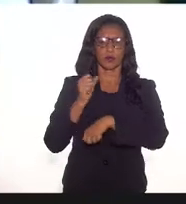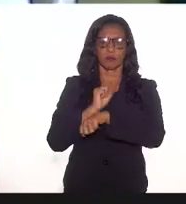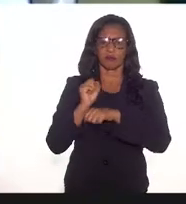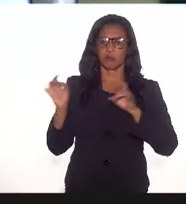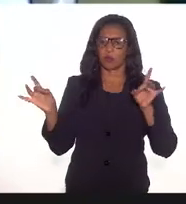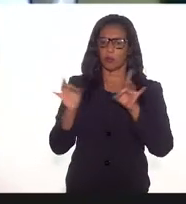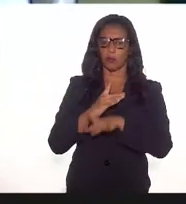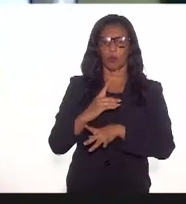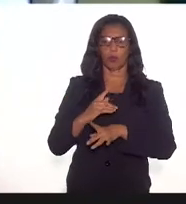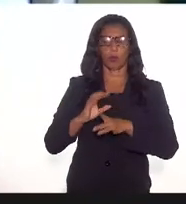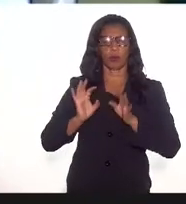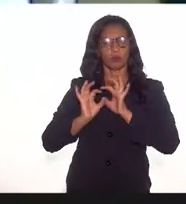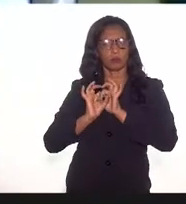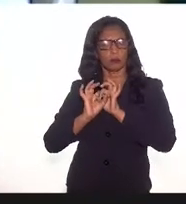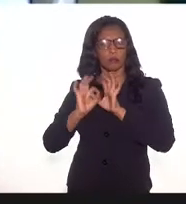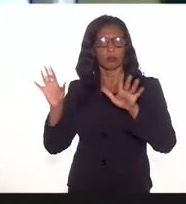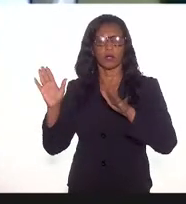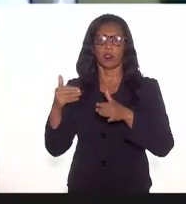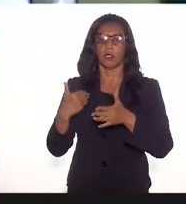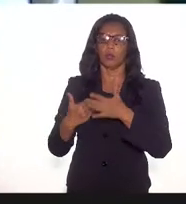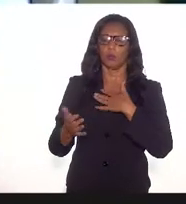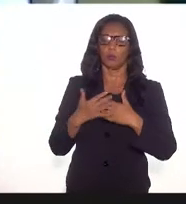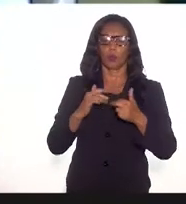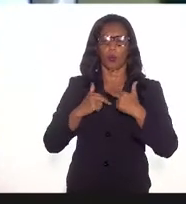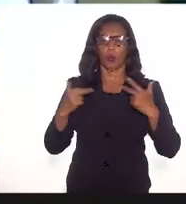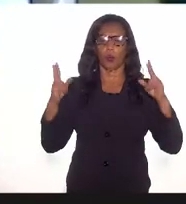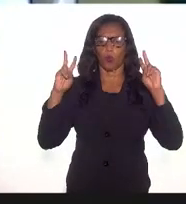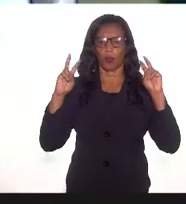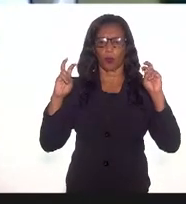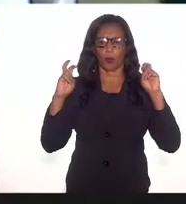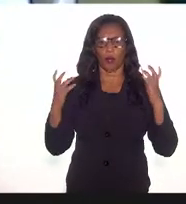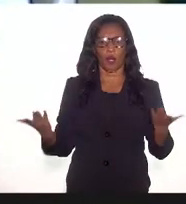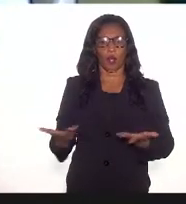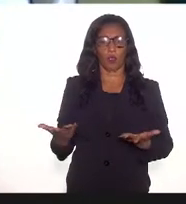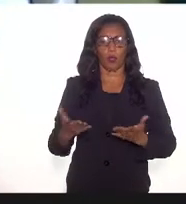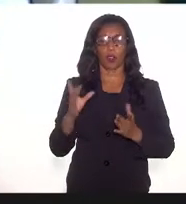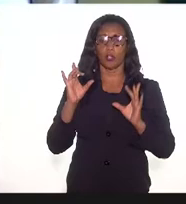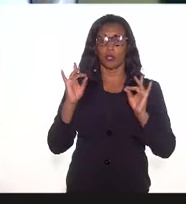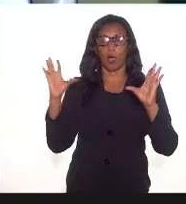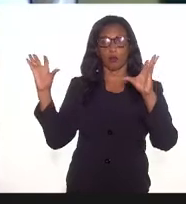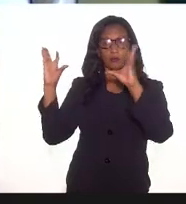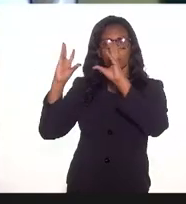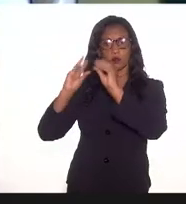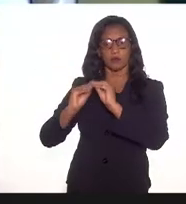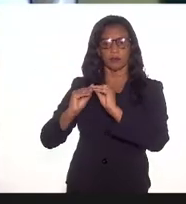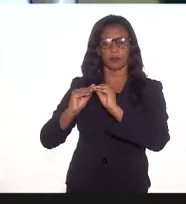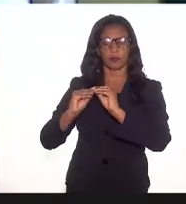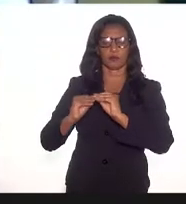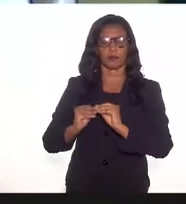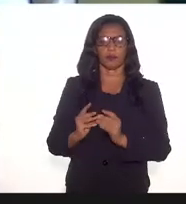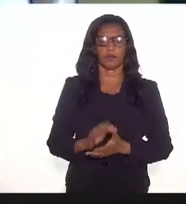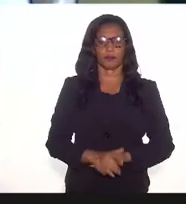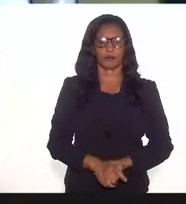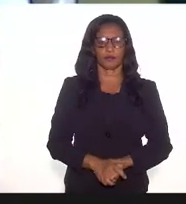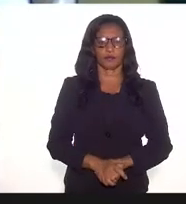disposição para os esclarecimentos que se fizerem necessários. Eu vou só agora fechar o compartilhamento aqui.